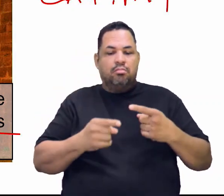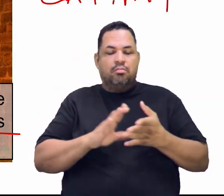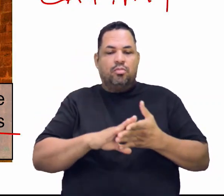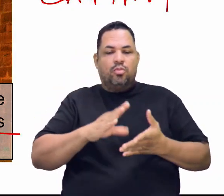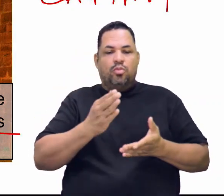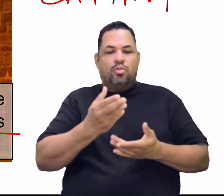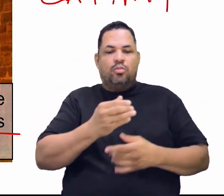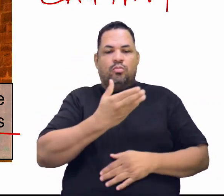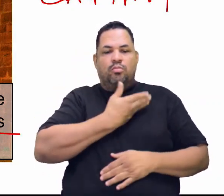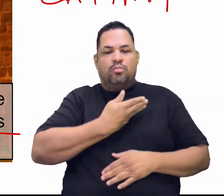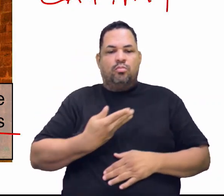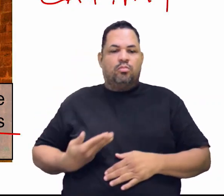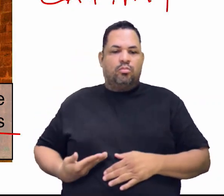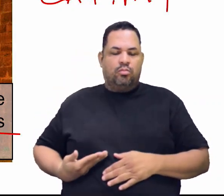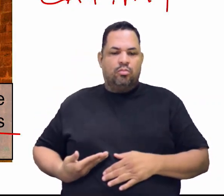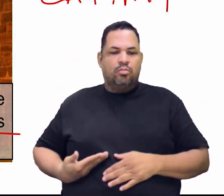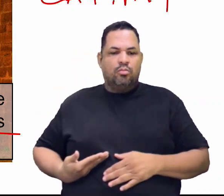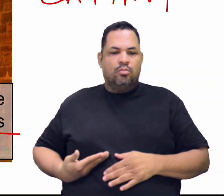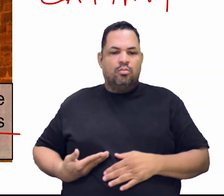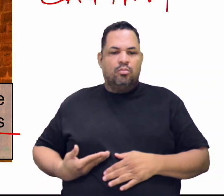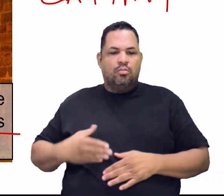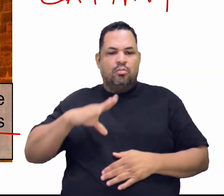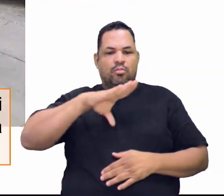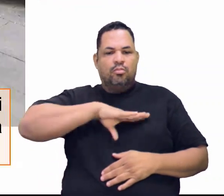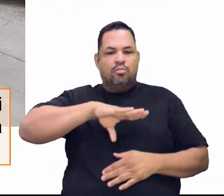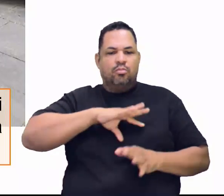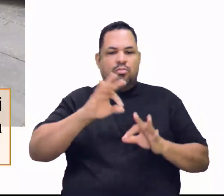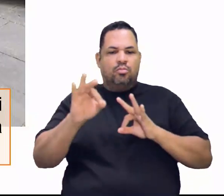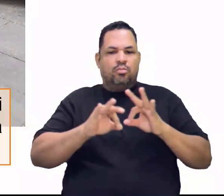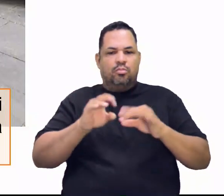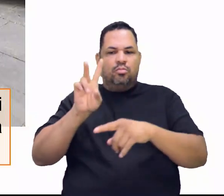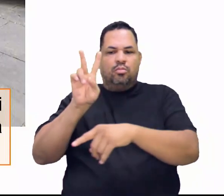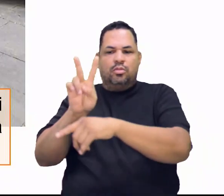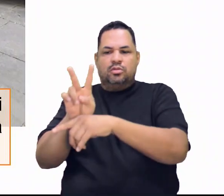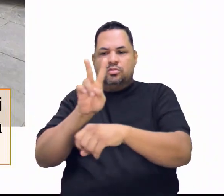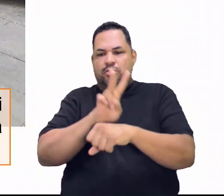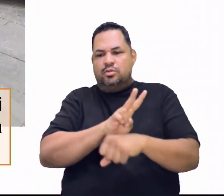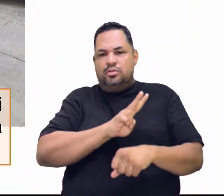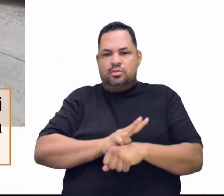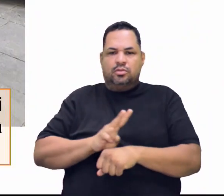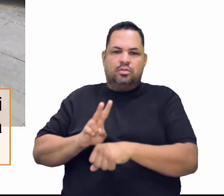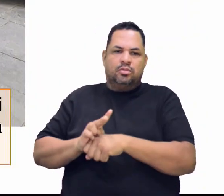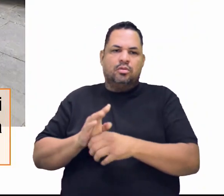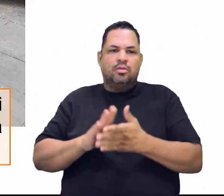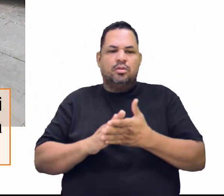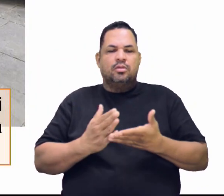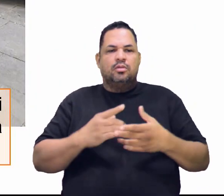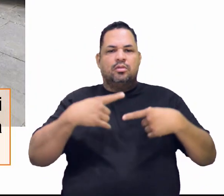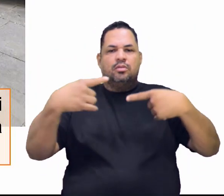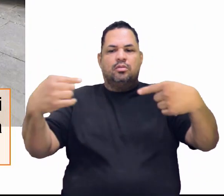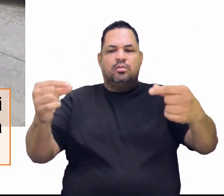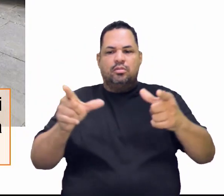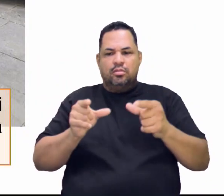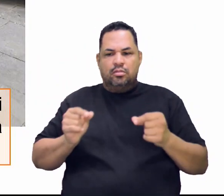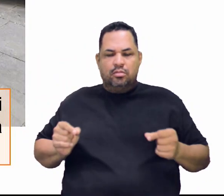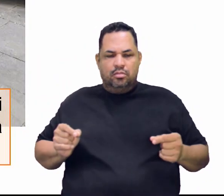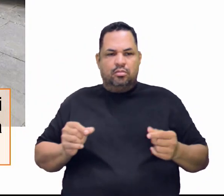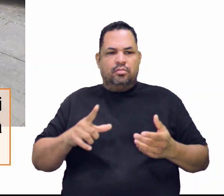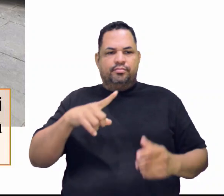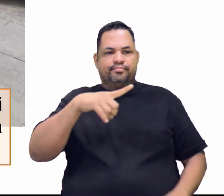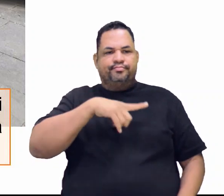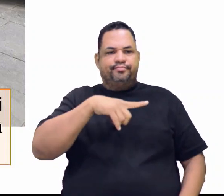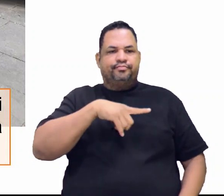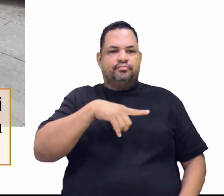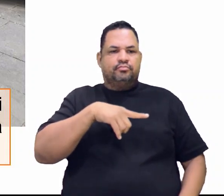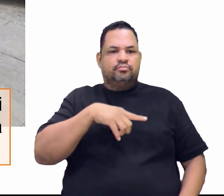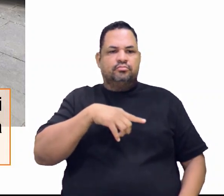governo português começa, então, a criar essas fortificações. O Real Forte,